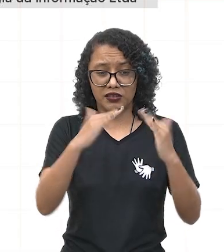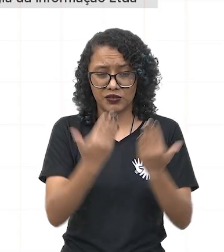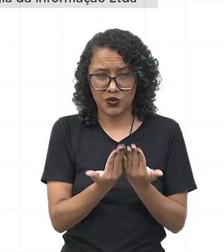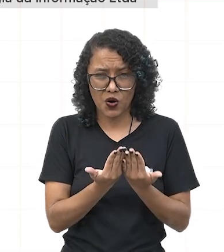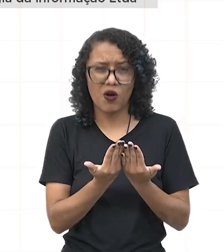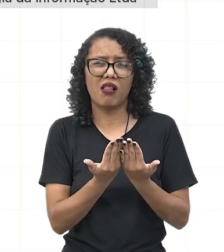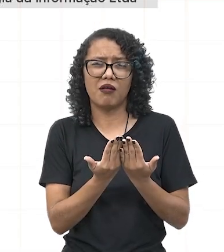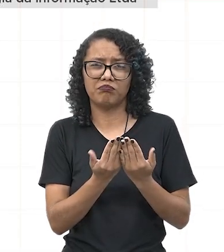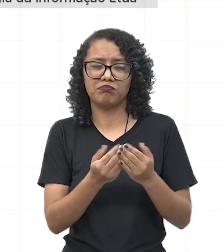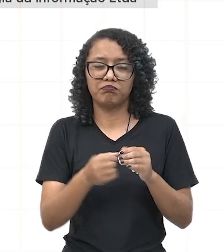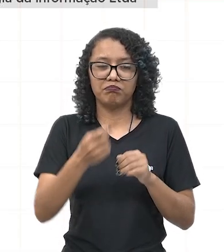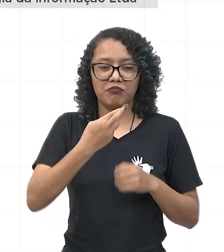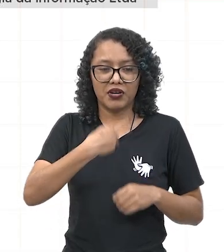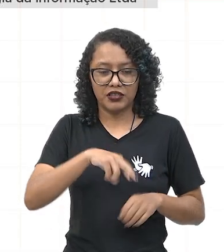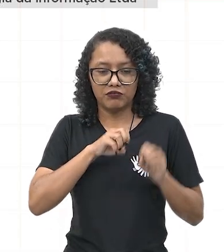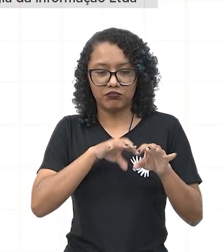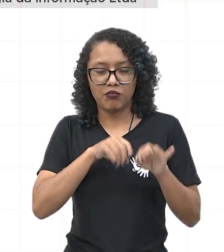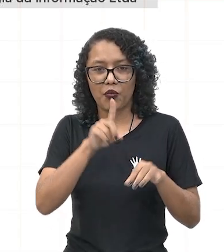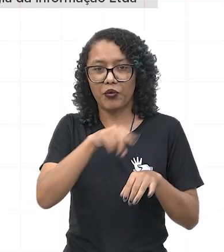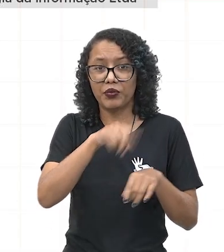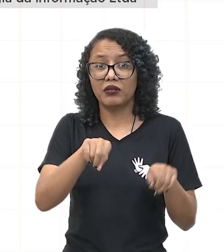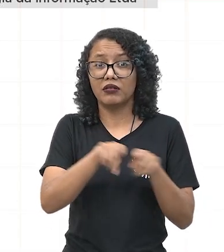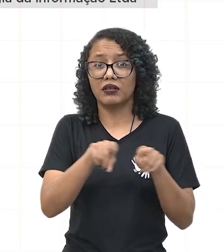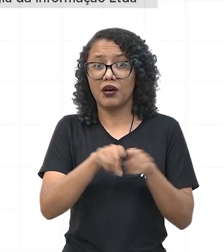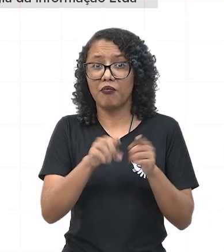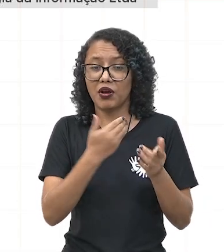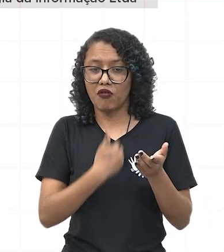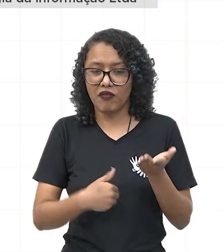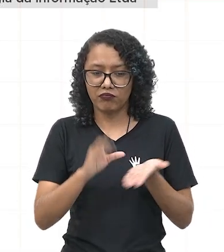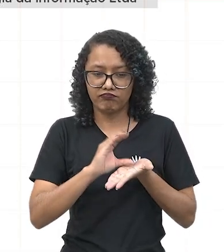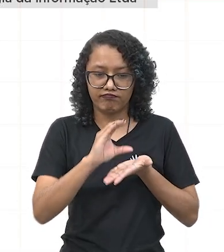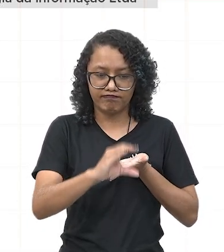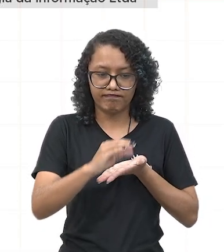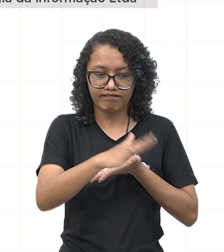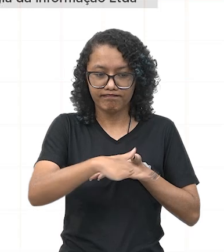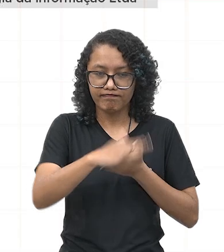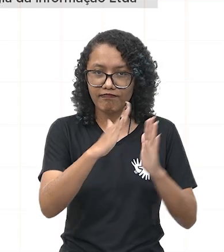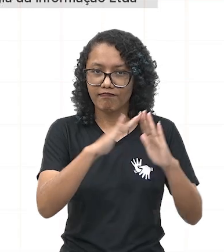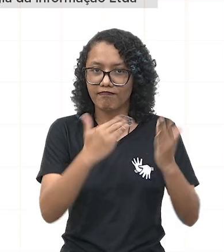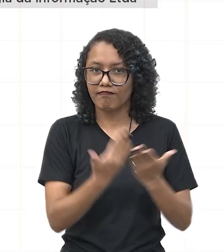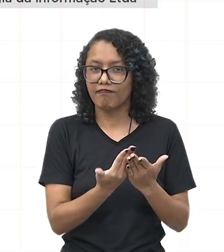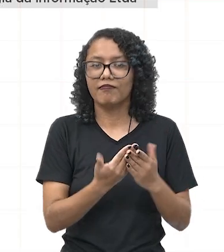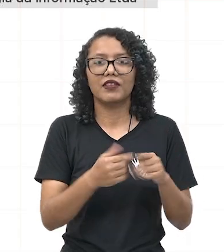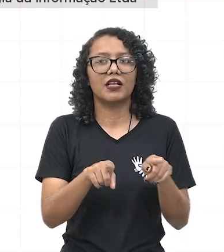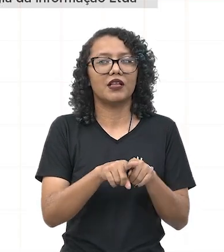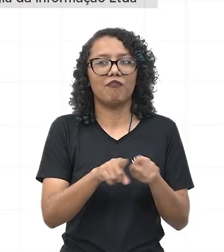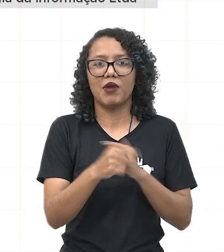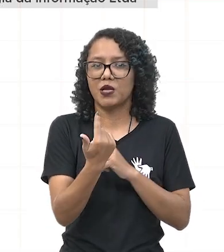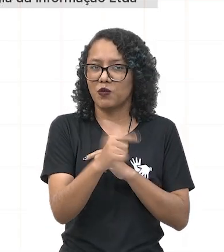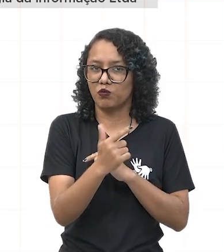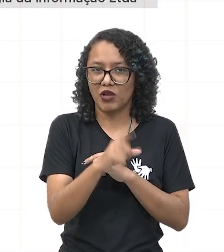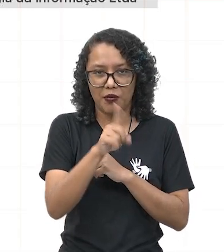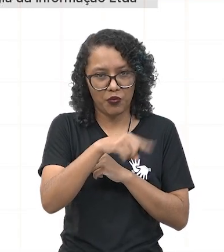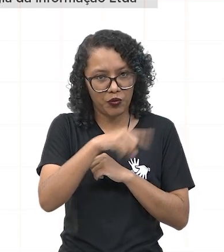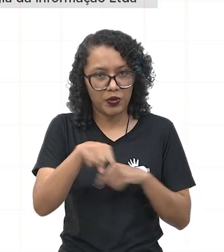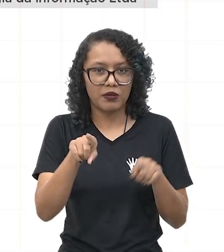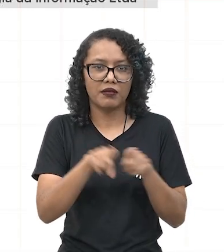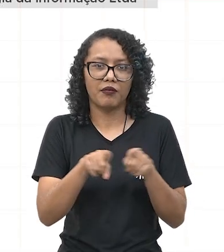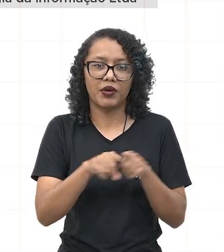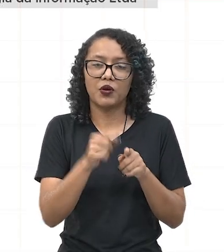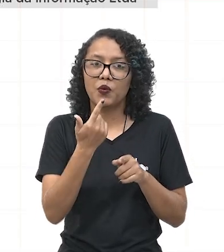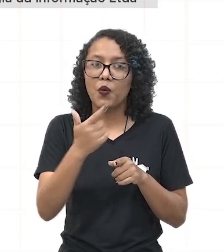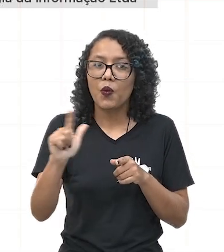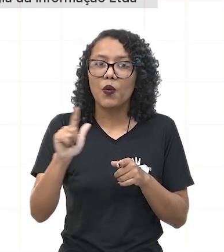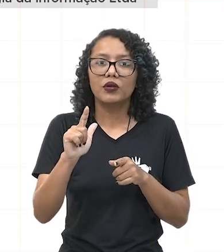o financiamento estatal às atividades da Igreja Católica, certo? E essa lei ainda estabelecia